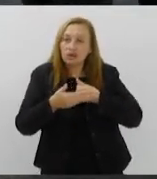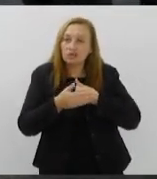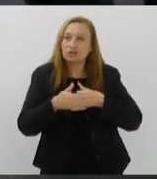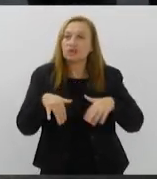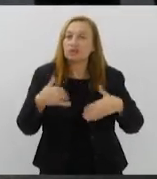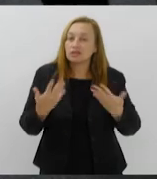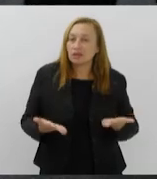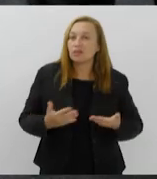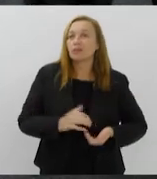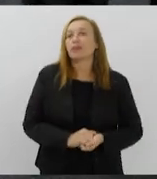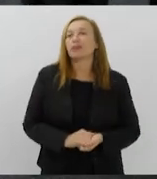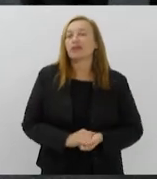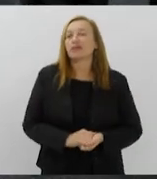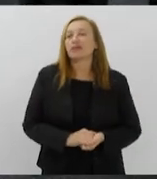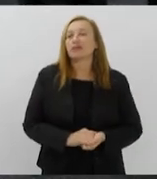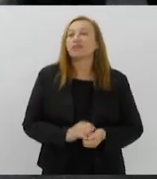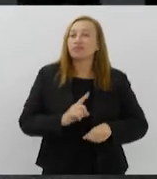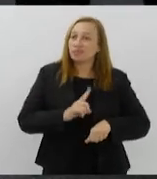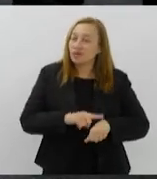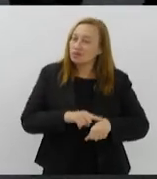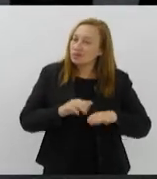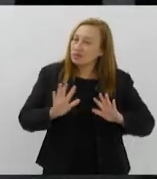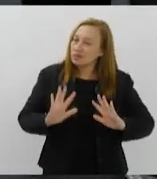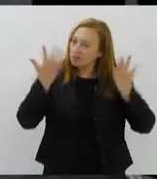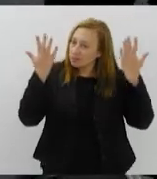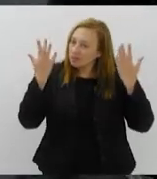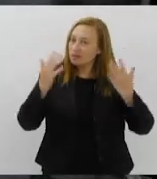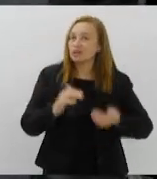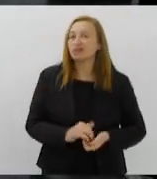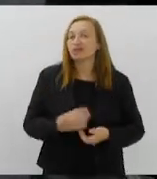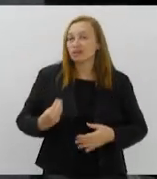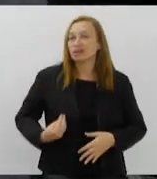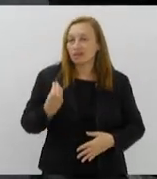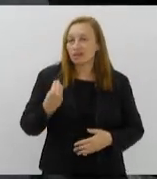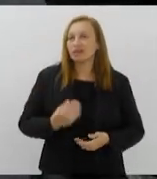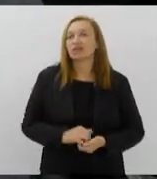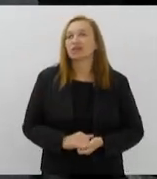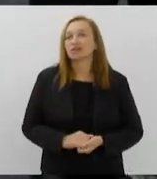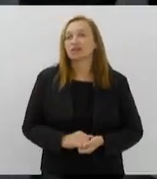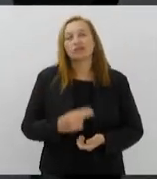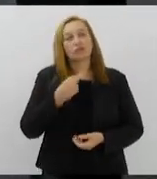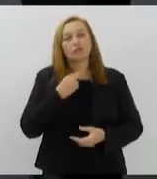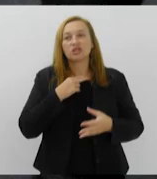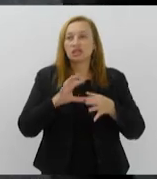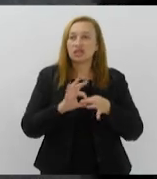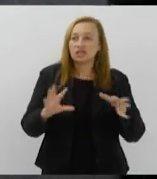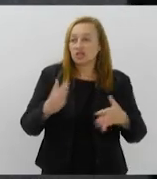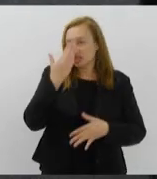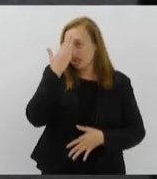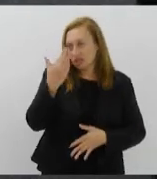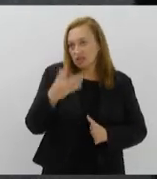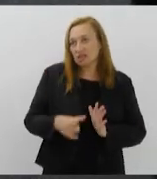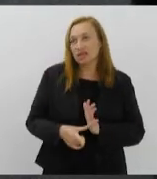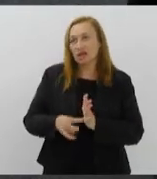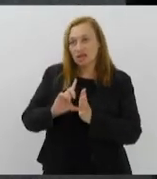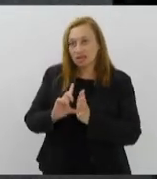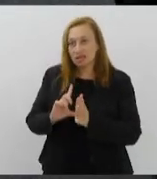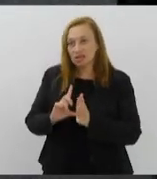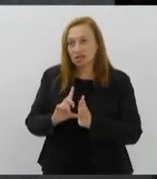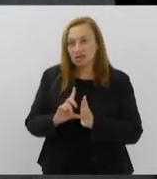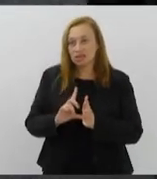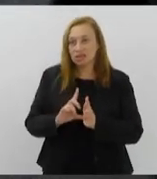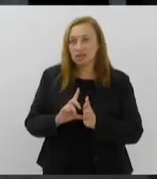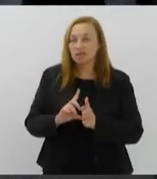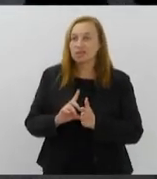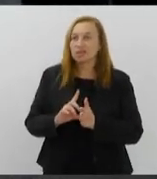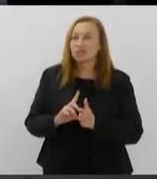Então, esse é um momento de celebração da vida, não podia deixar de fazer antes de chegar ao